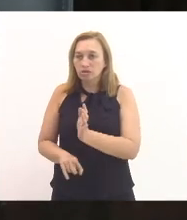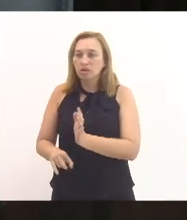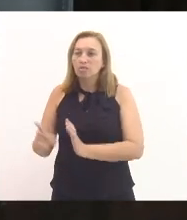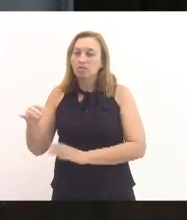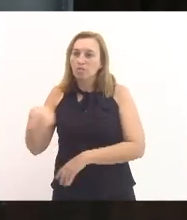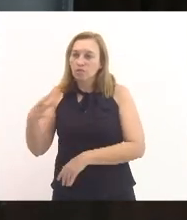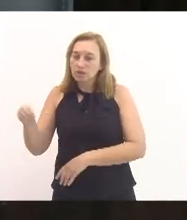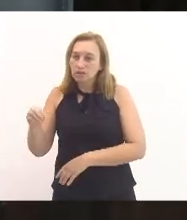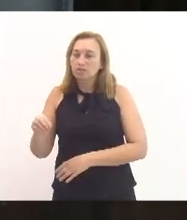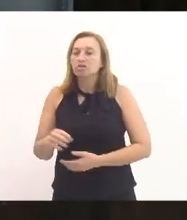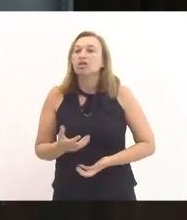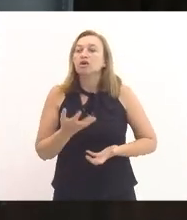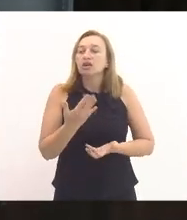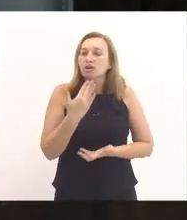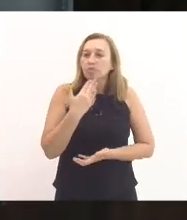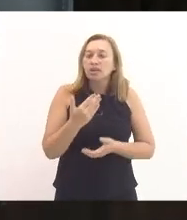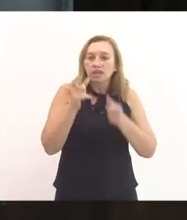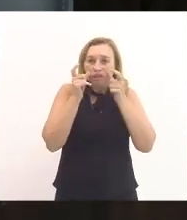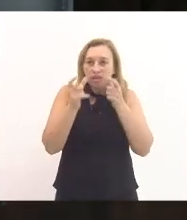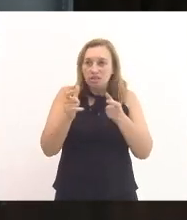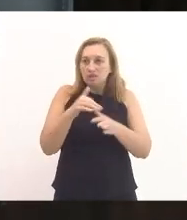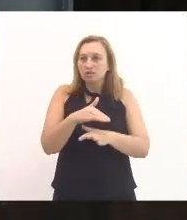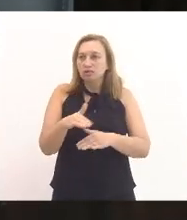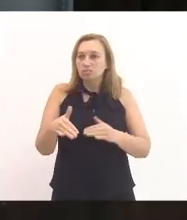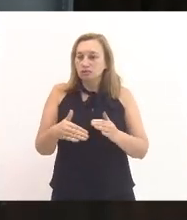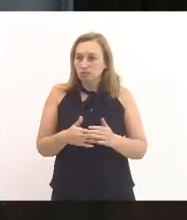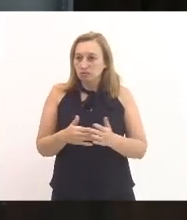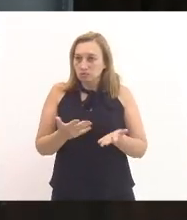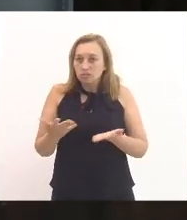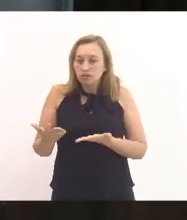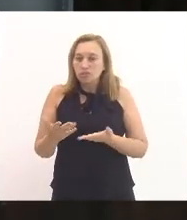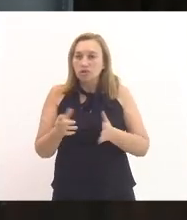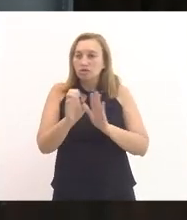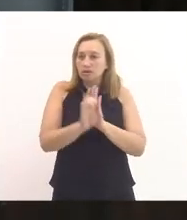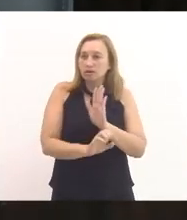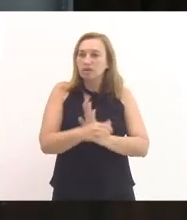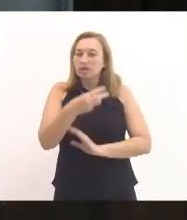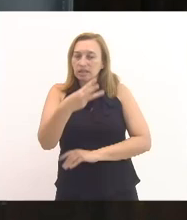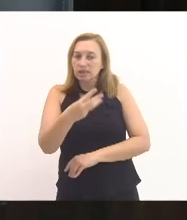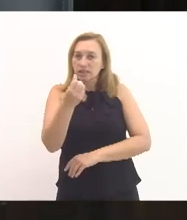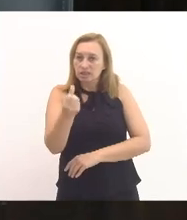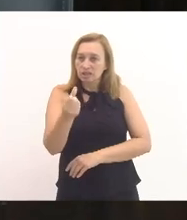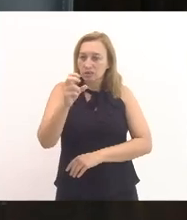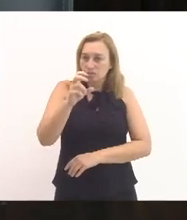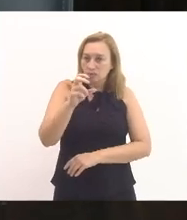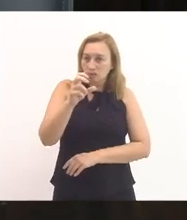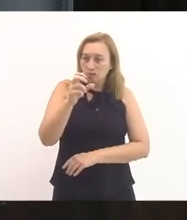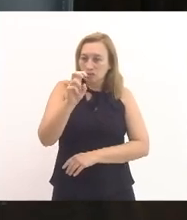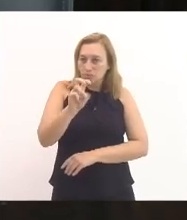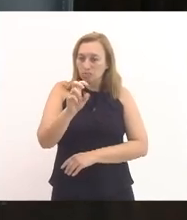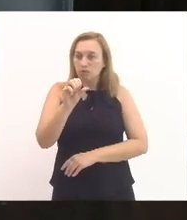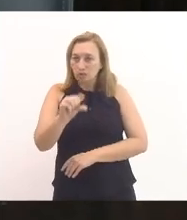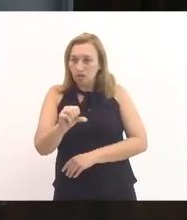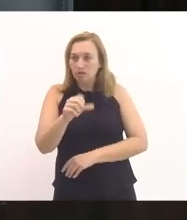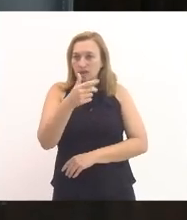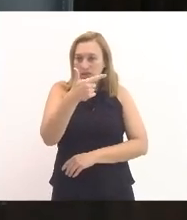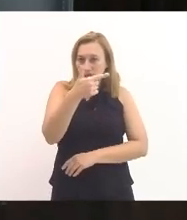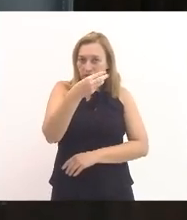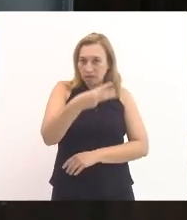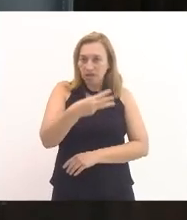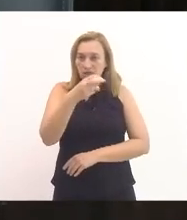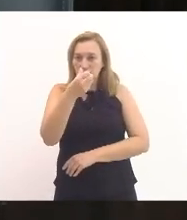promoção Então queria pedir a atenção de vossa excelência para as emendas 359 361 a